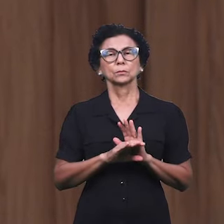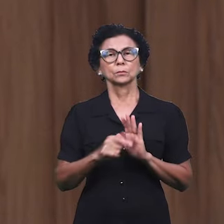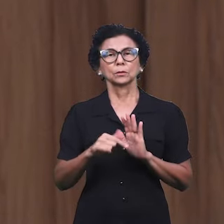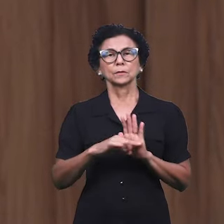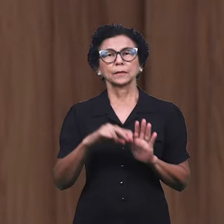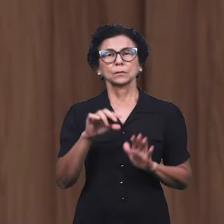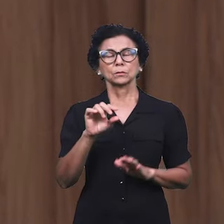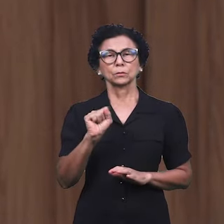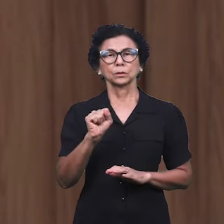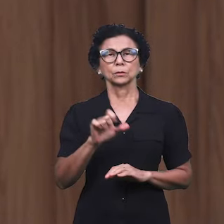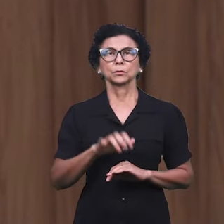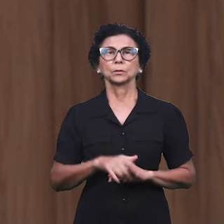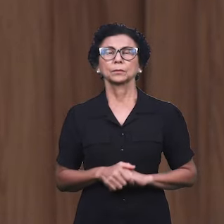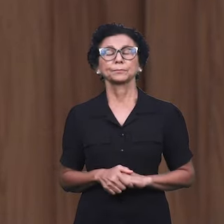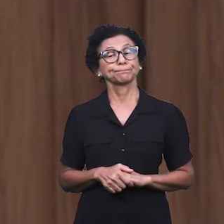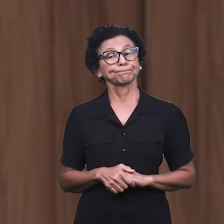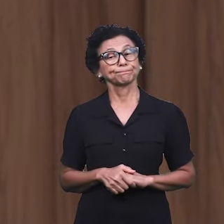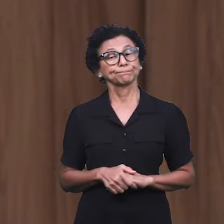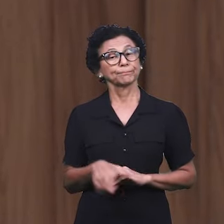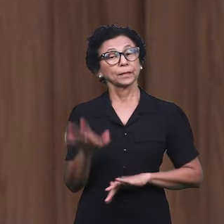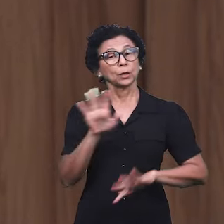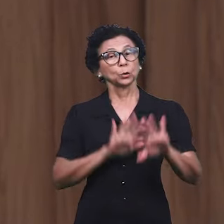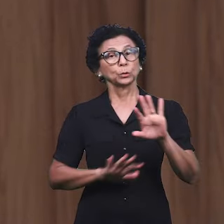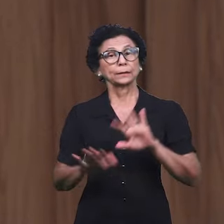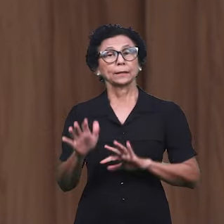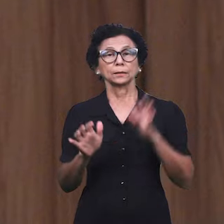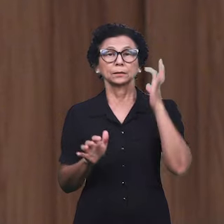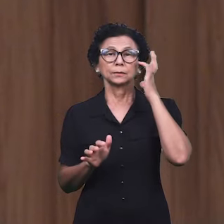dizer assim: tende cuidado. E aqui